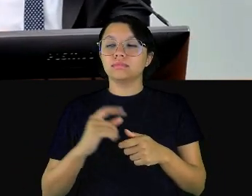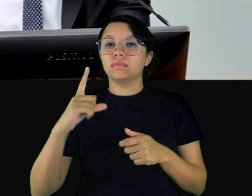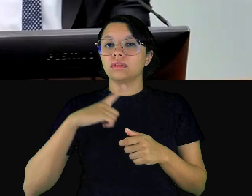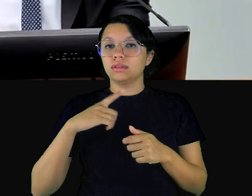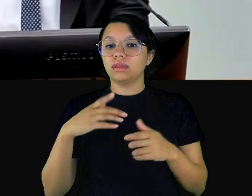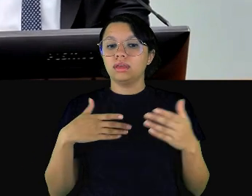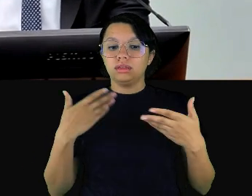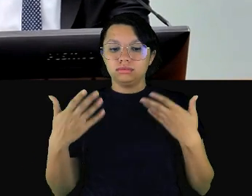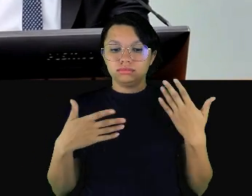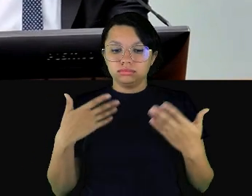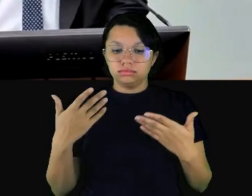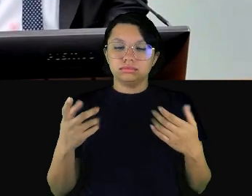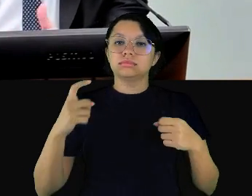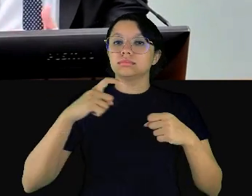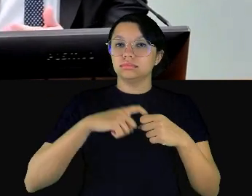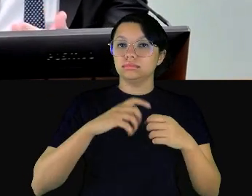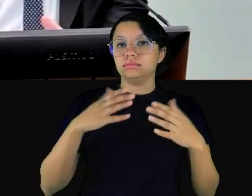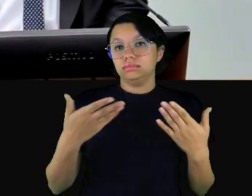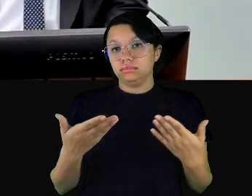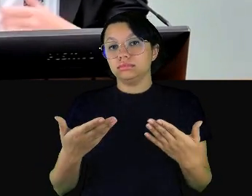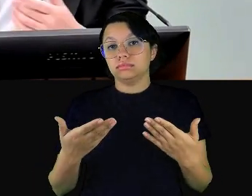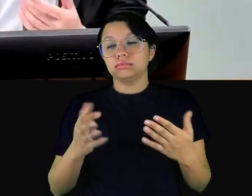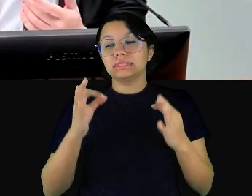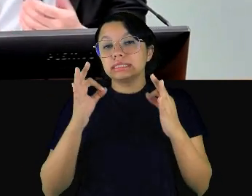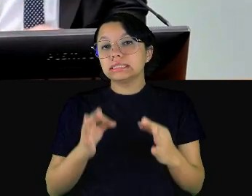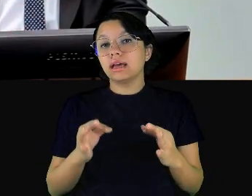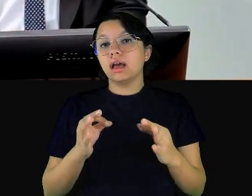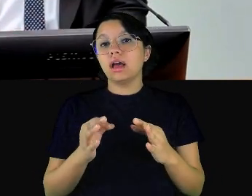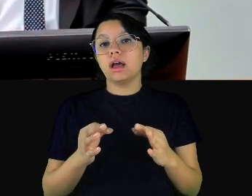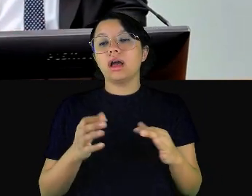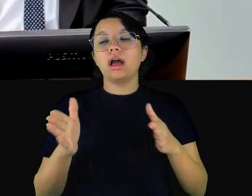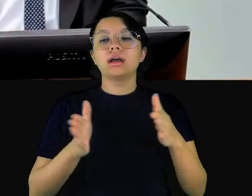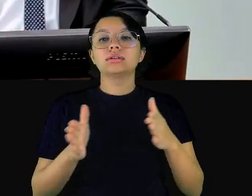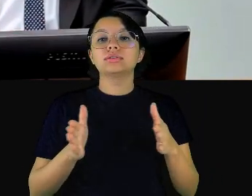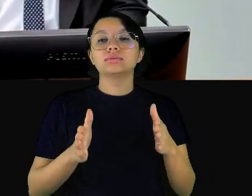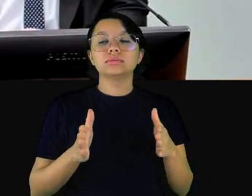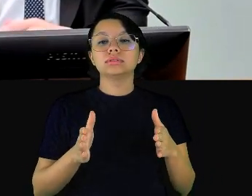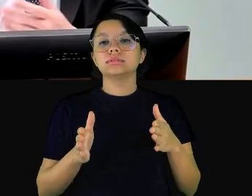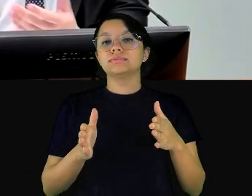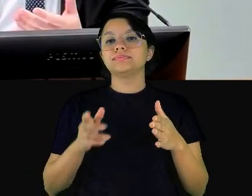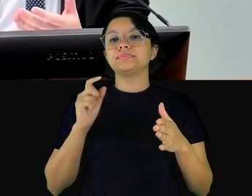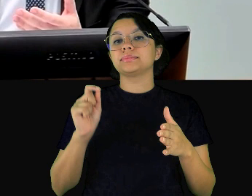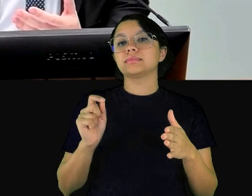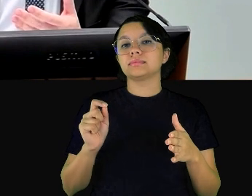possa voltar, então, exatamente à situação de